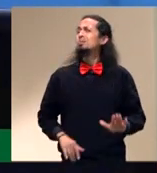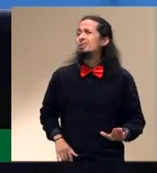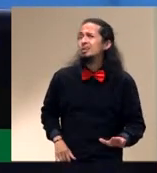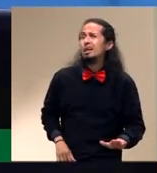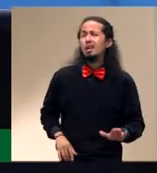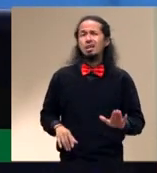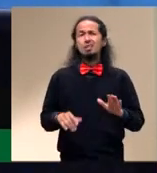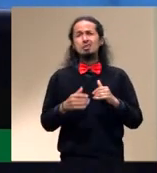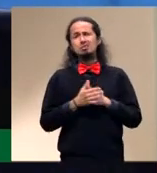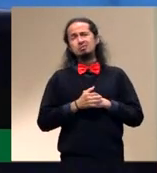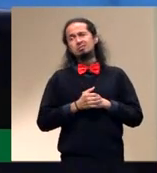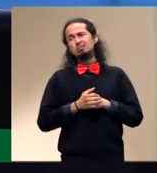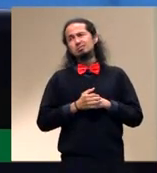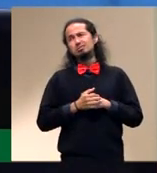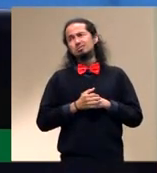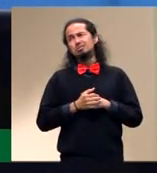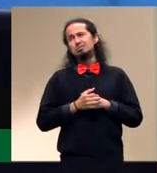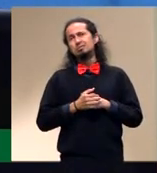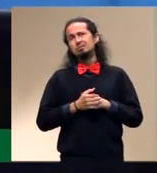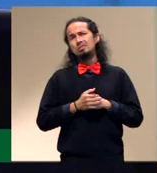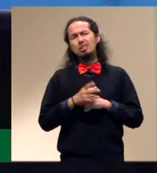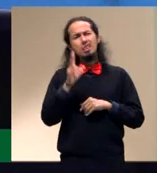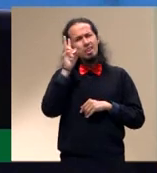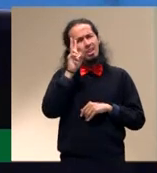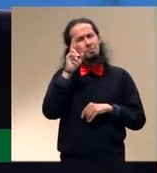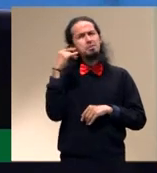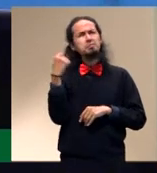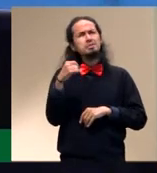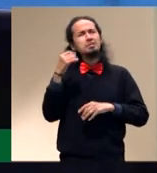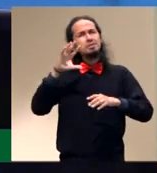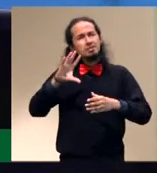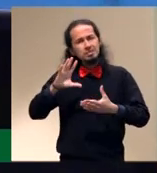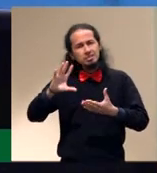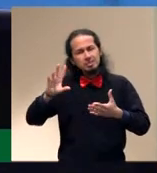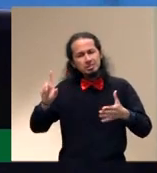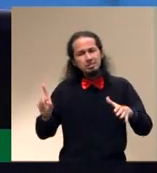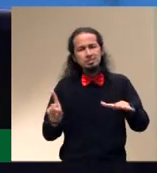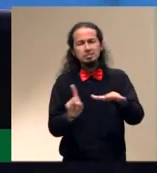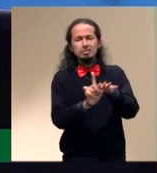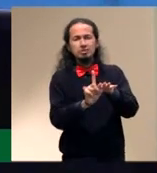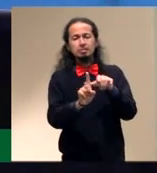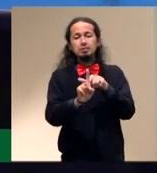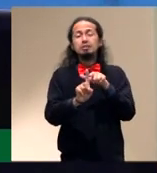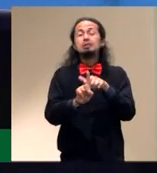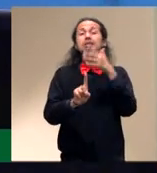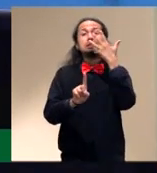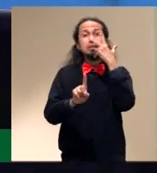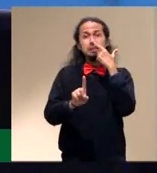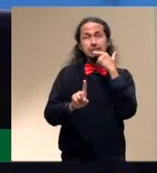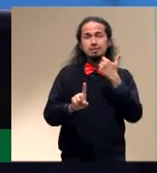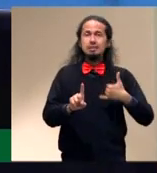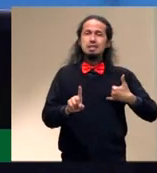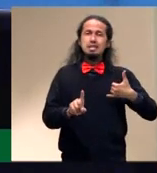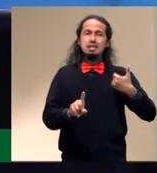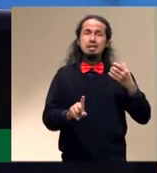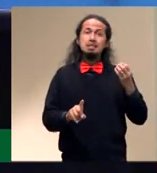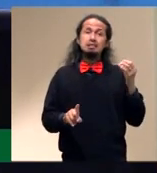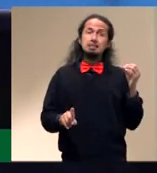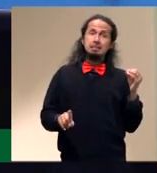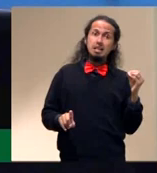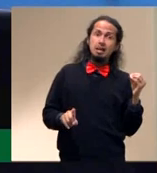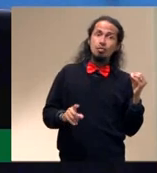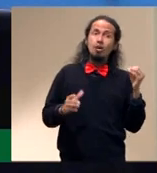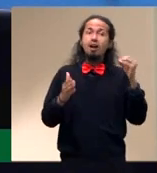que nós estamos incluindo as crianças de 0 a 3 nisso. Então, antes da gente chegar